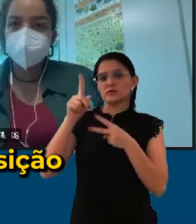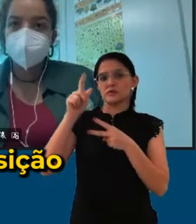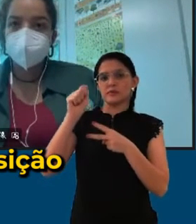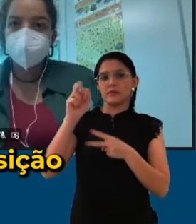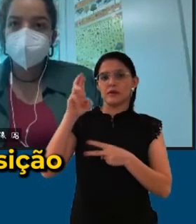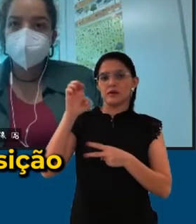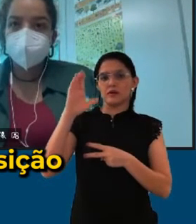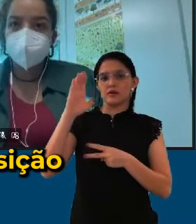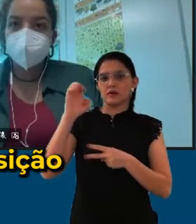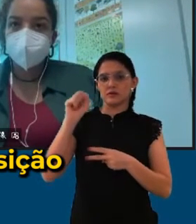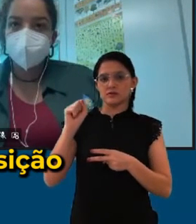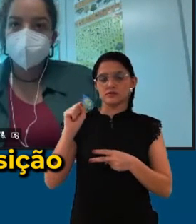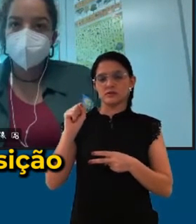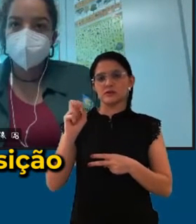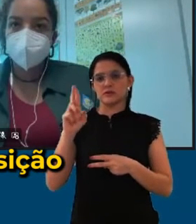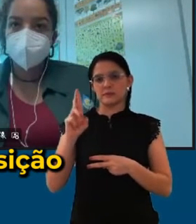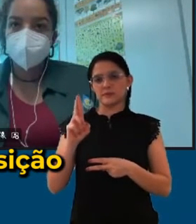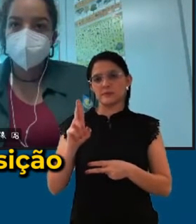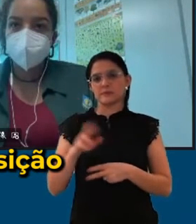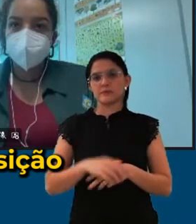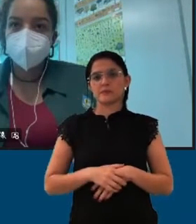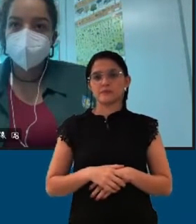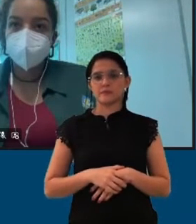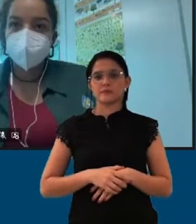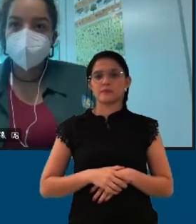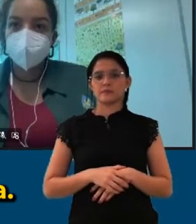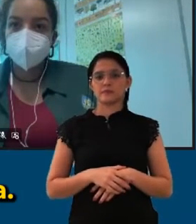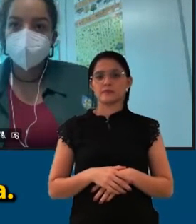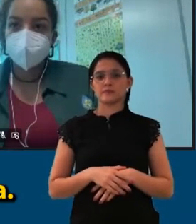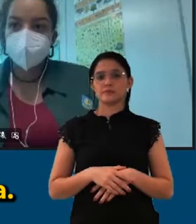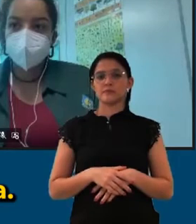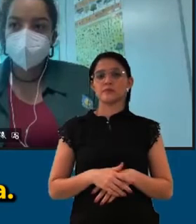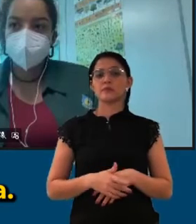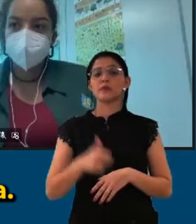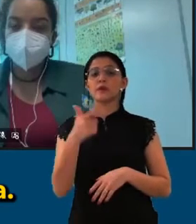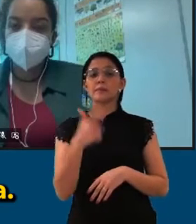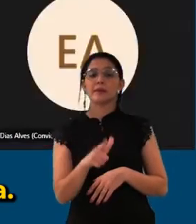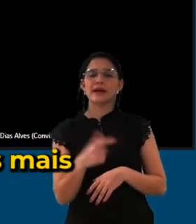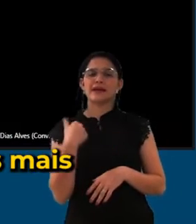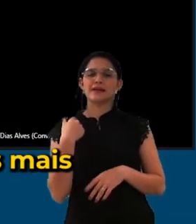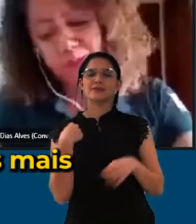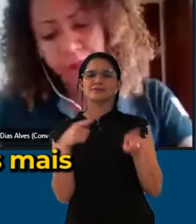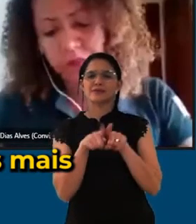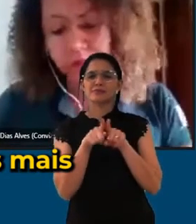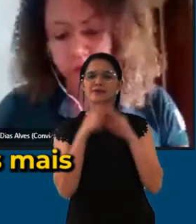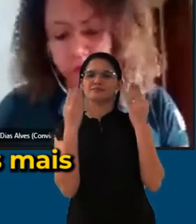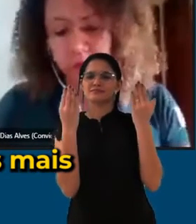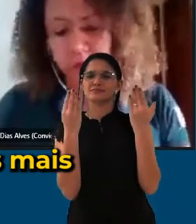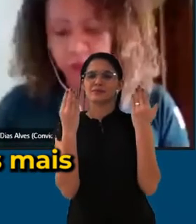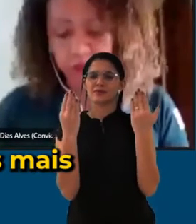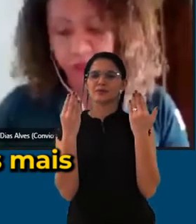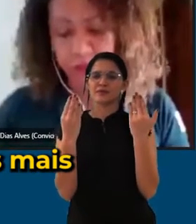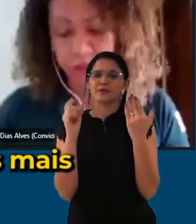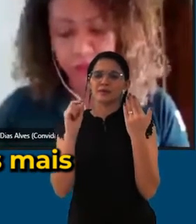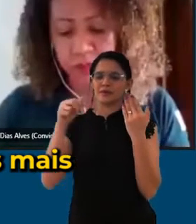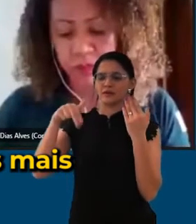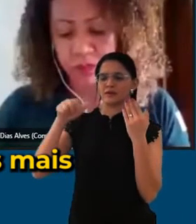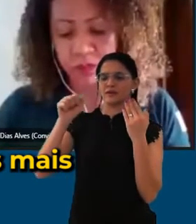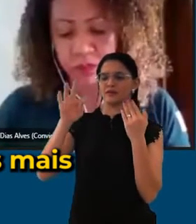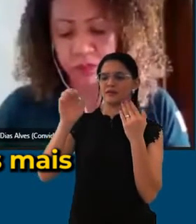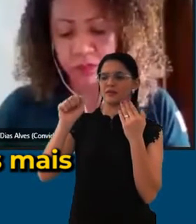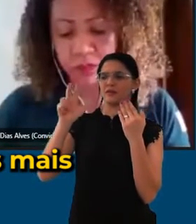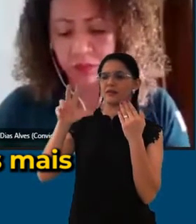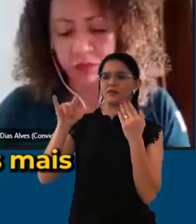reunião de audiência de autocomposição. Tá? E uma questão que eu fiquei em dúvida, Natália, o que vocês querem é